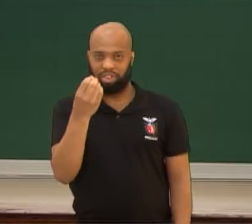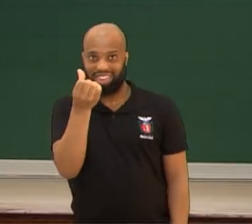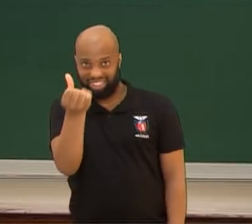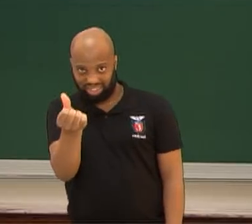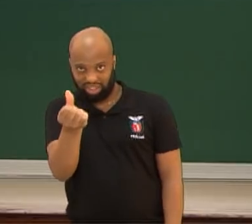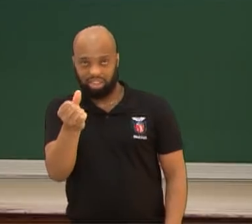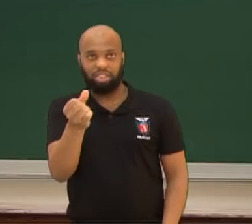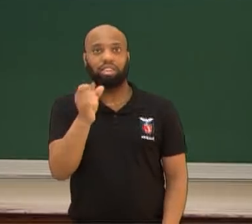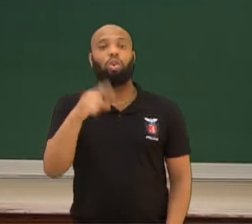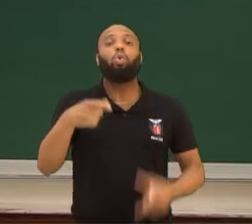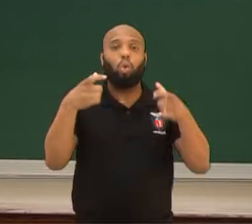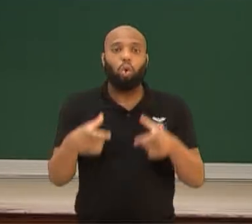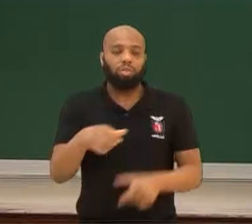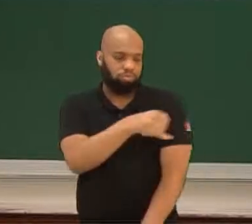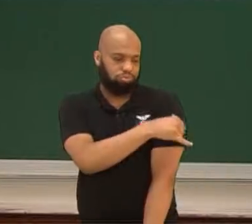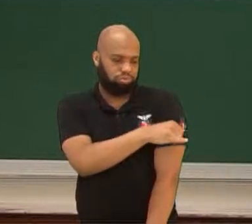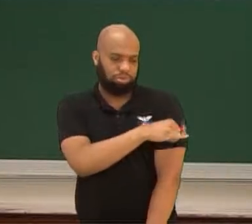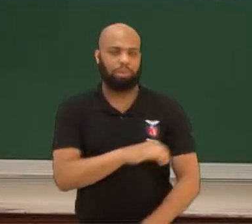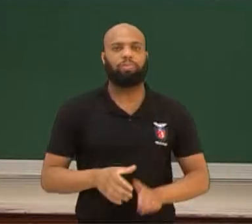Janeiro, certo?